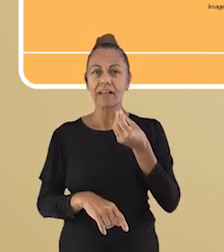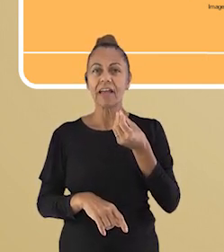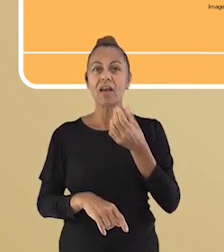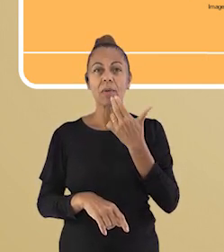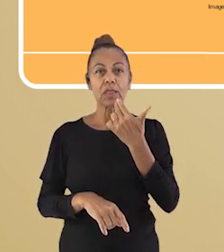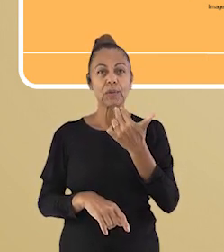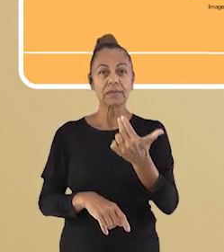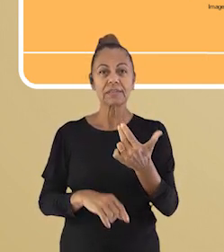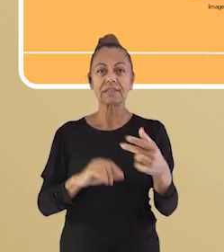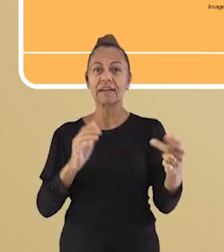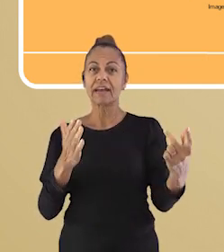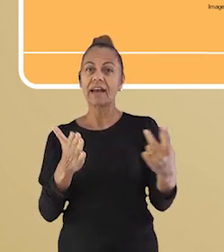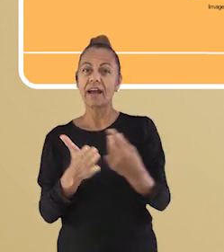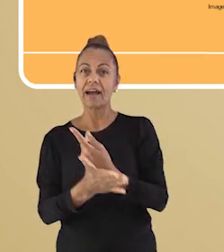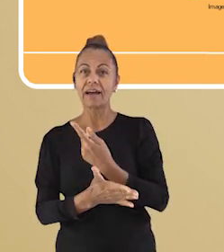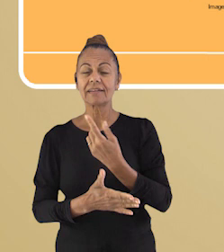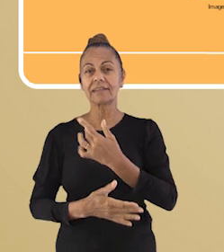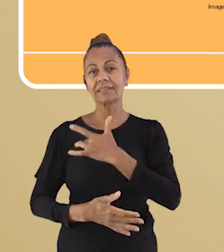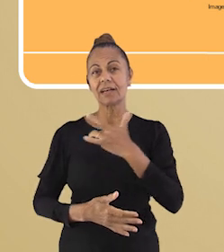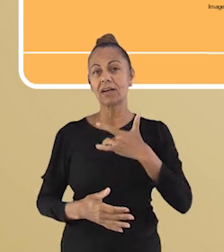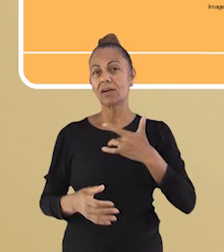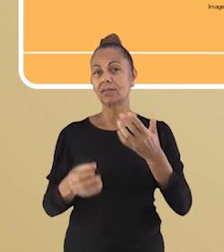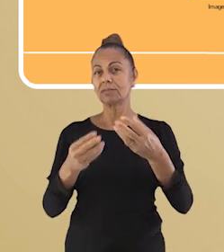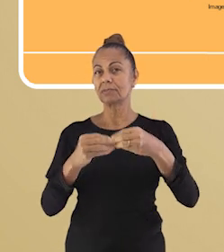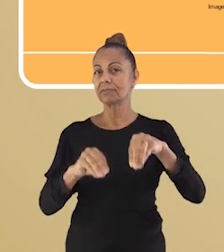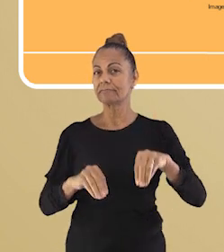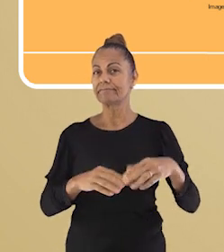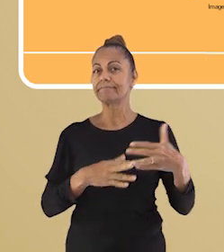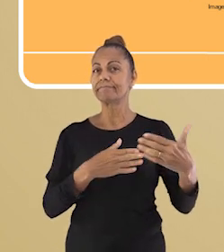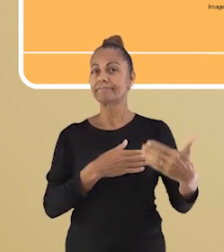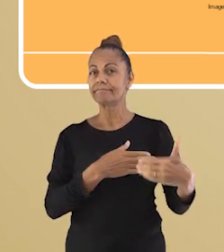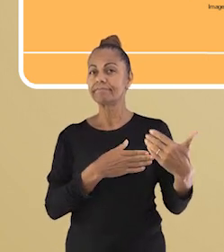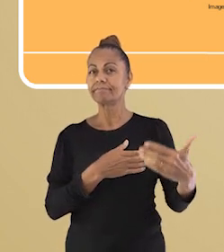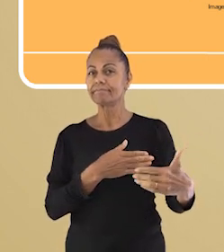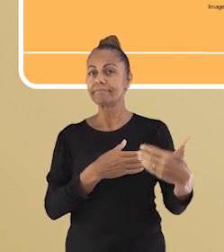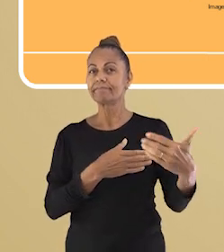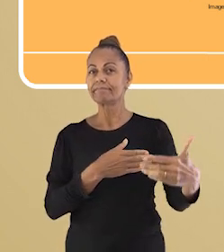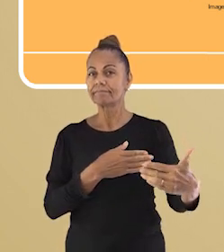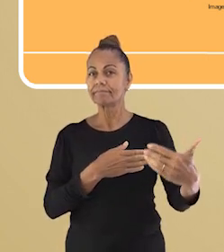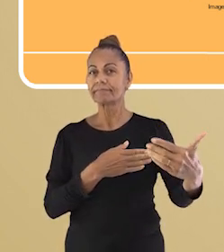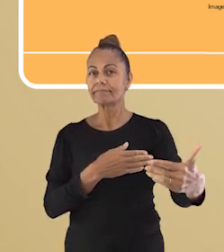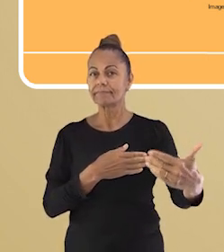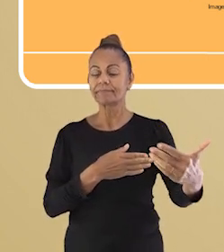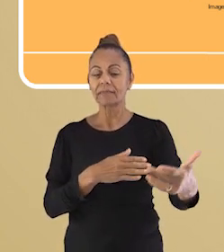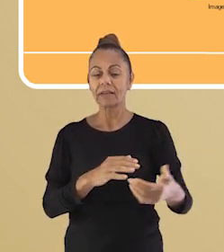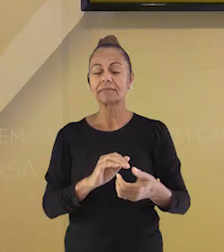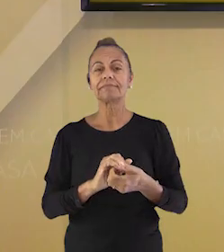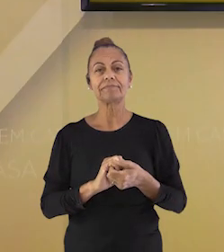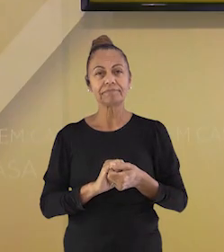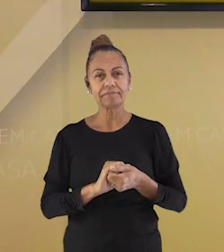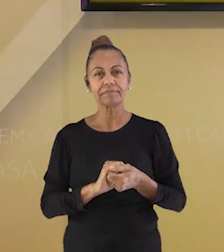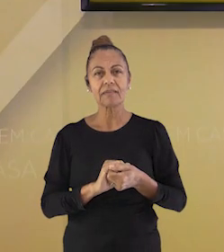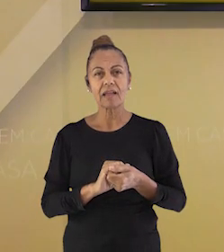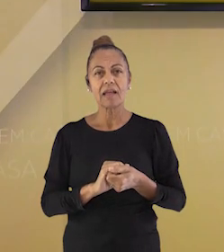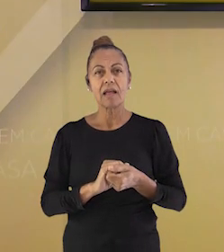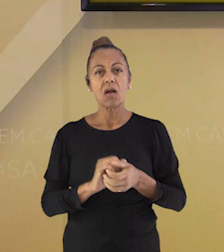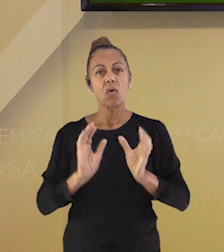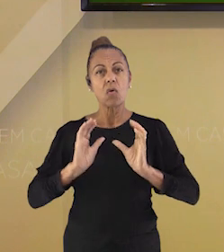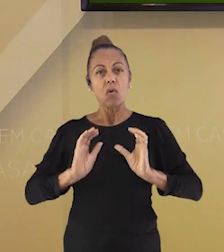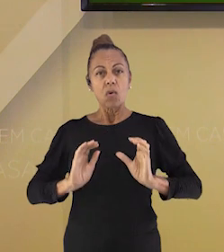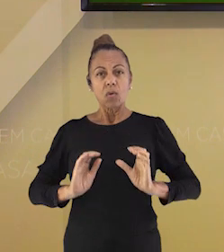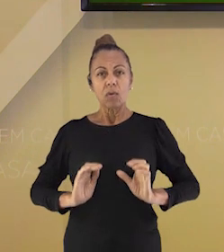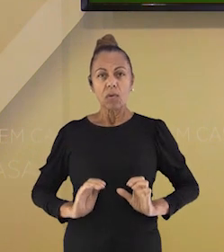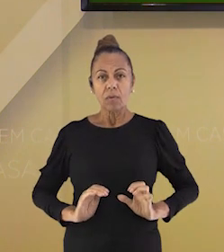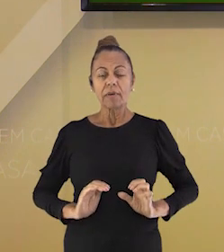ou deficiente, que prejudica a saúde de modo progressivo e silencioso. As mudanças